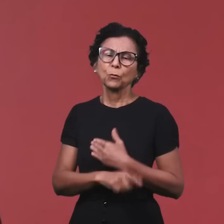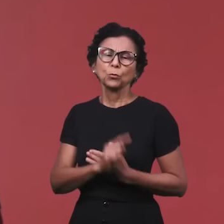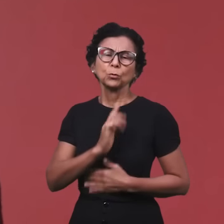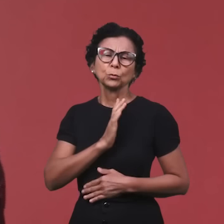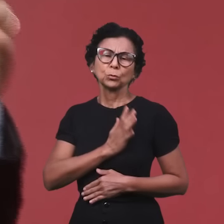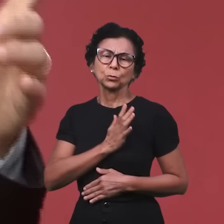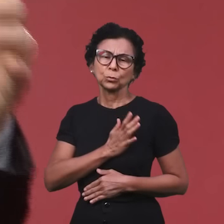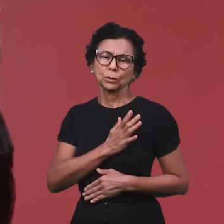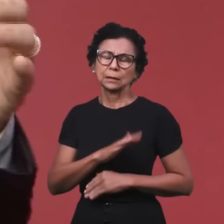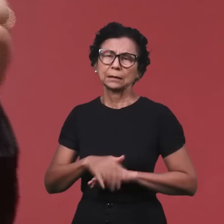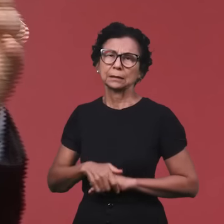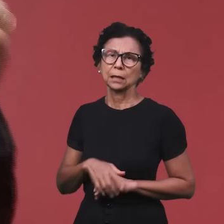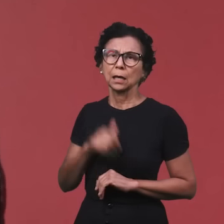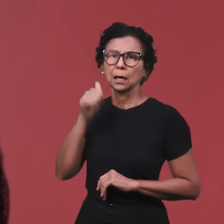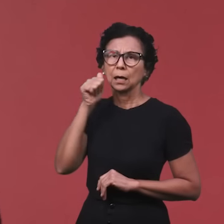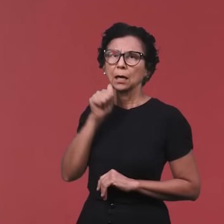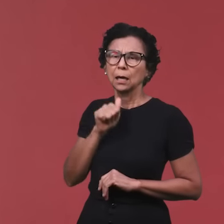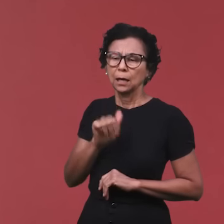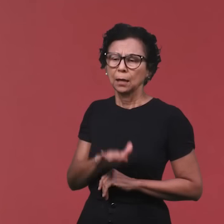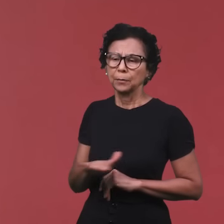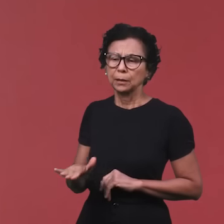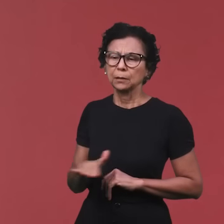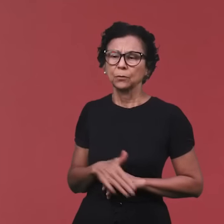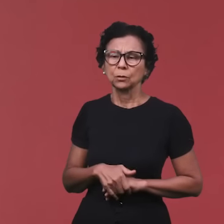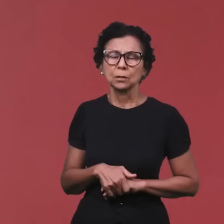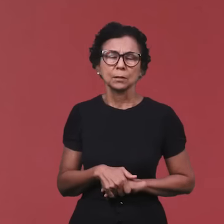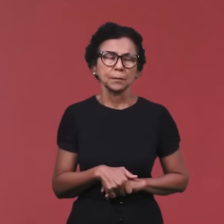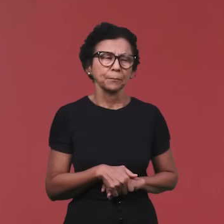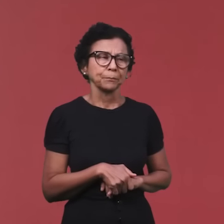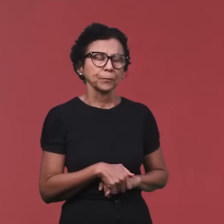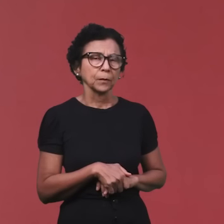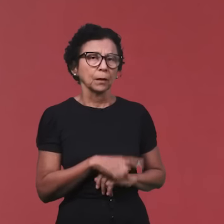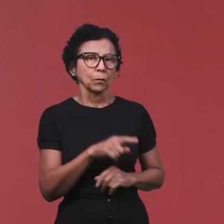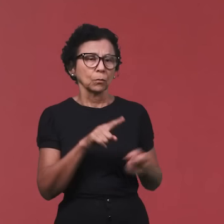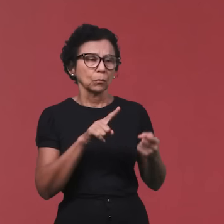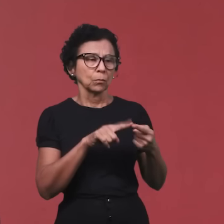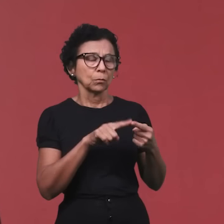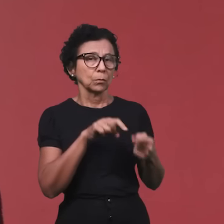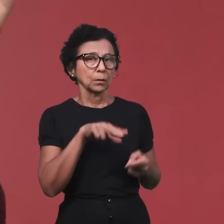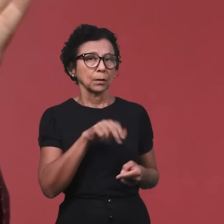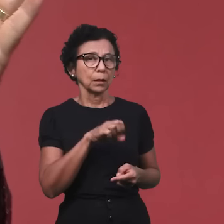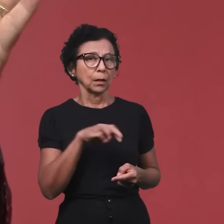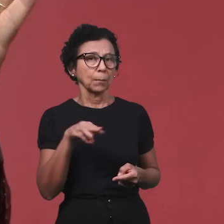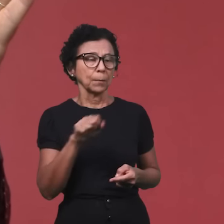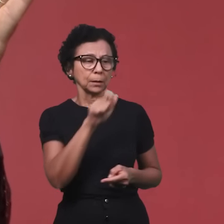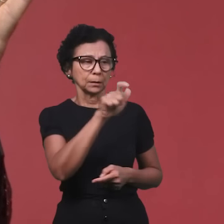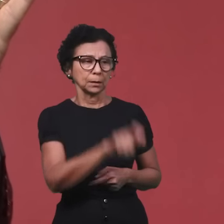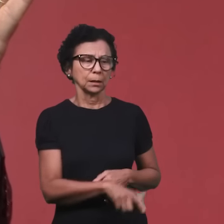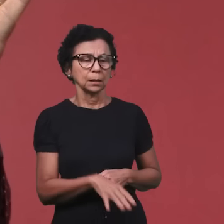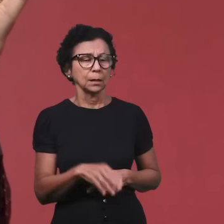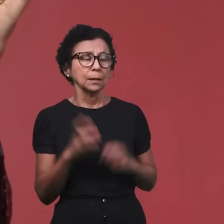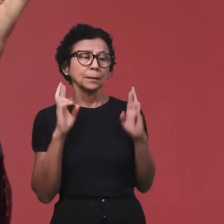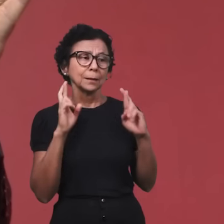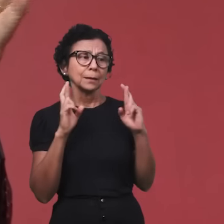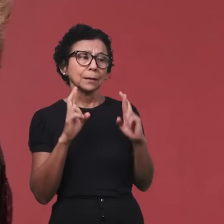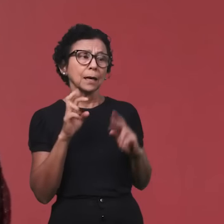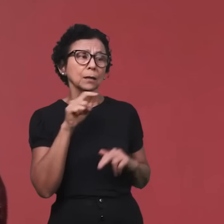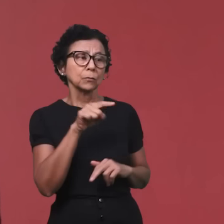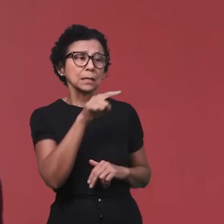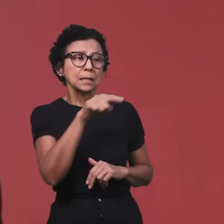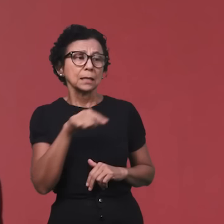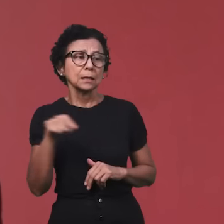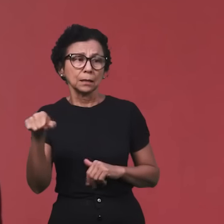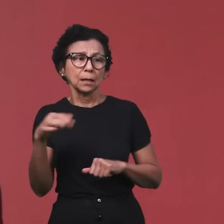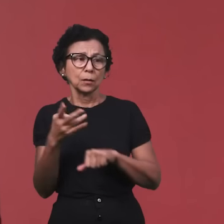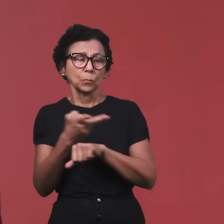que o meu Senhor estivesse no profeta que é em Israel, ele seria curado. Quer dizer, como é que ela fala um negócio desse? Como é que